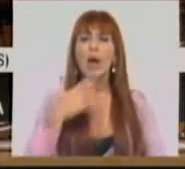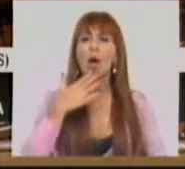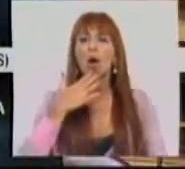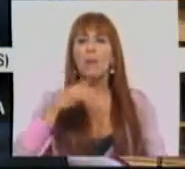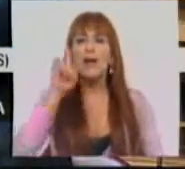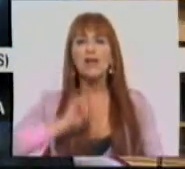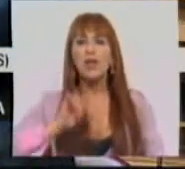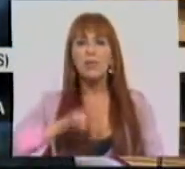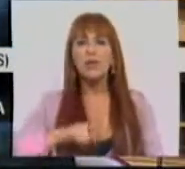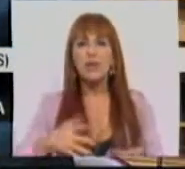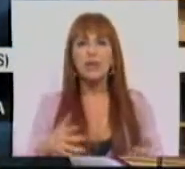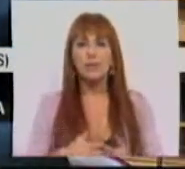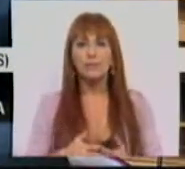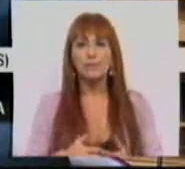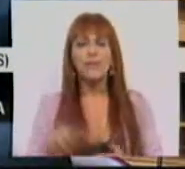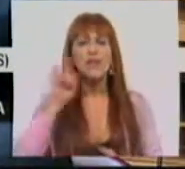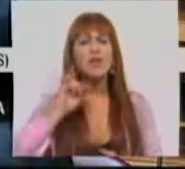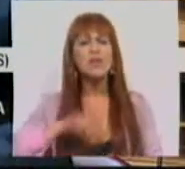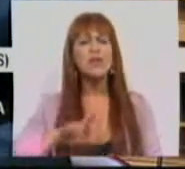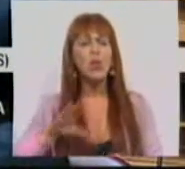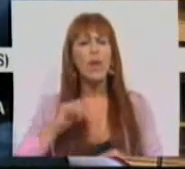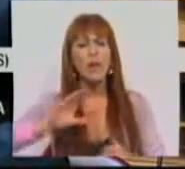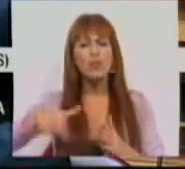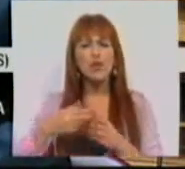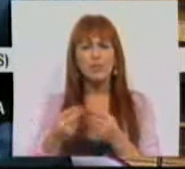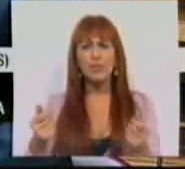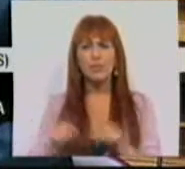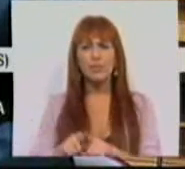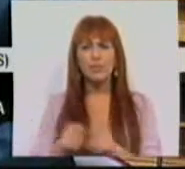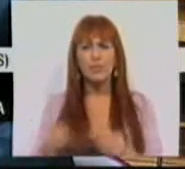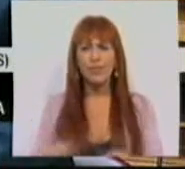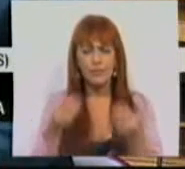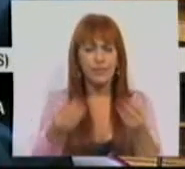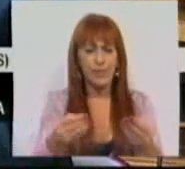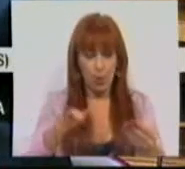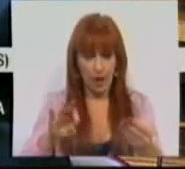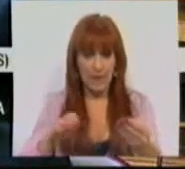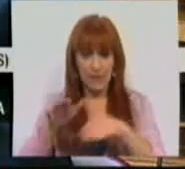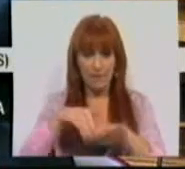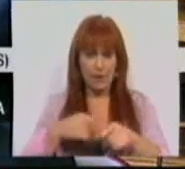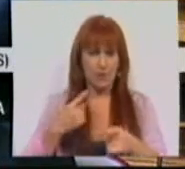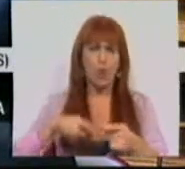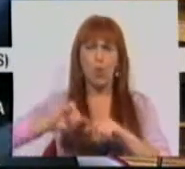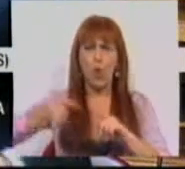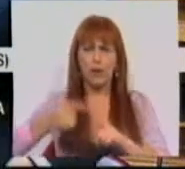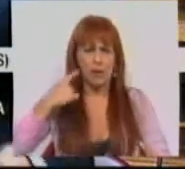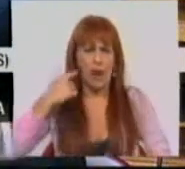Muito obrigado, Sr. Presidente. Sr. Presidente, quando este projeto de resolução foi entregue pelo Partido Socialista há mais de um